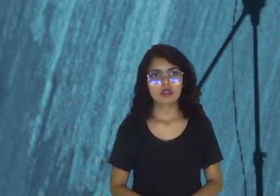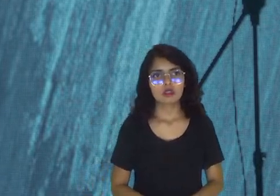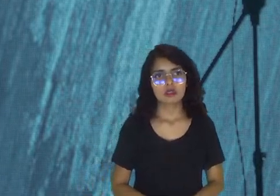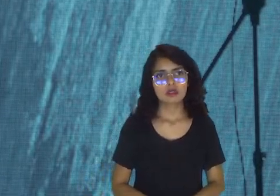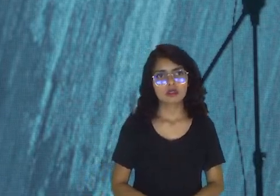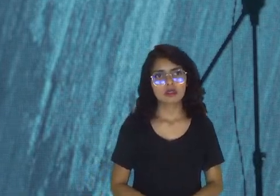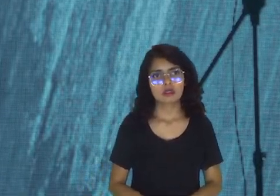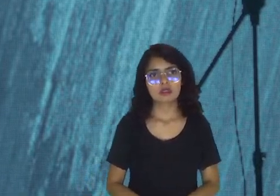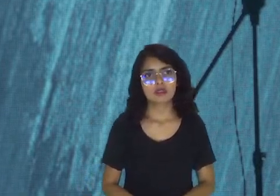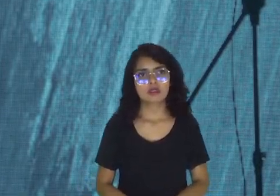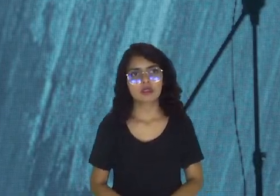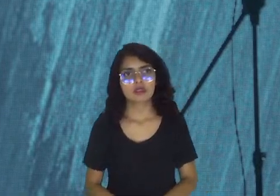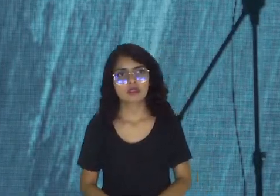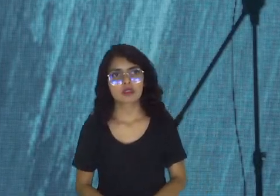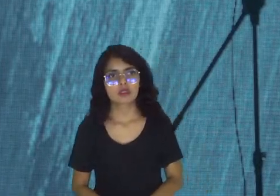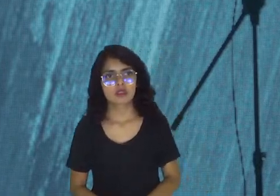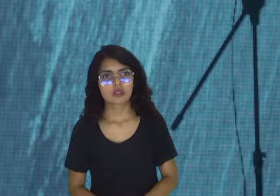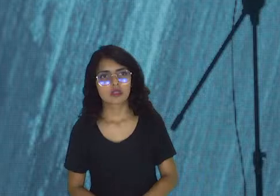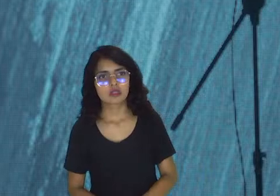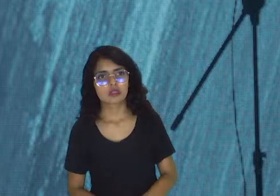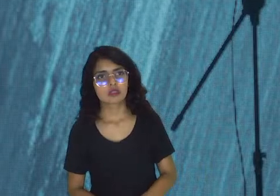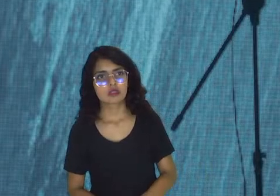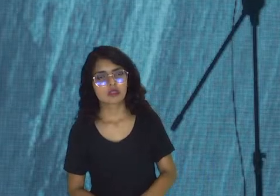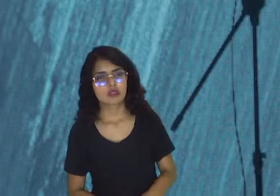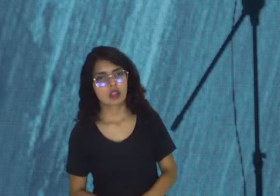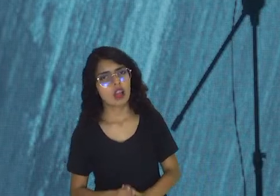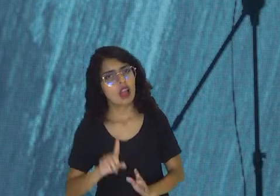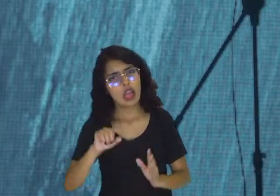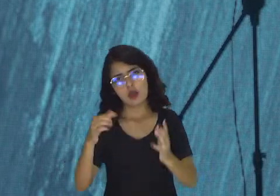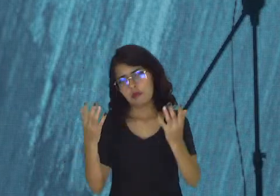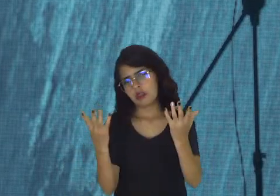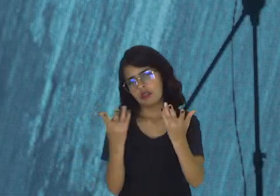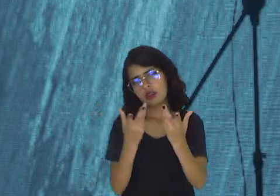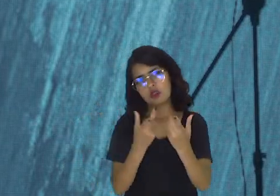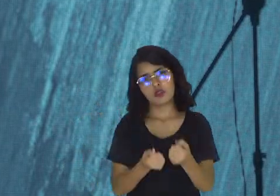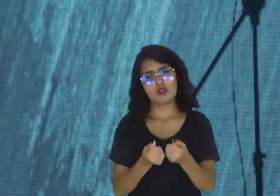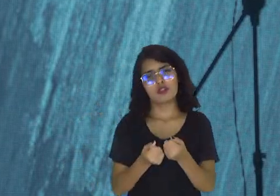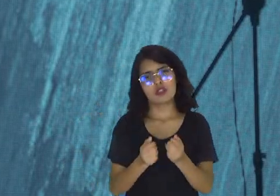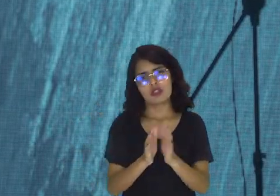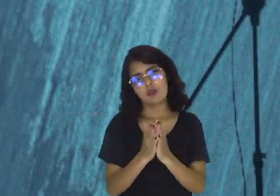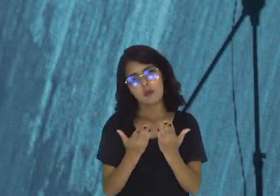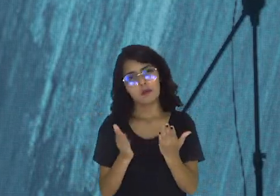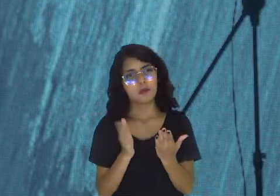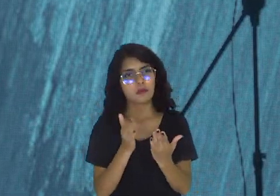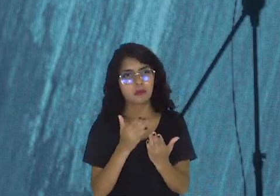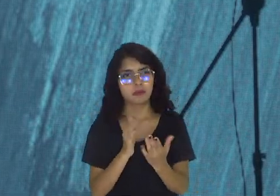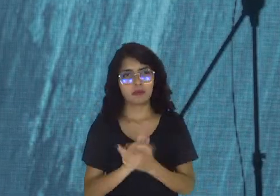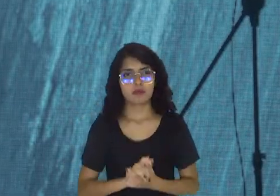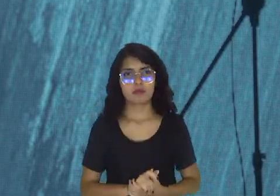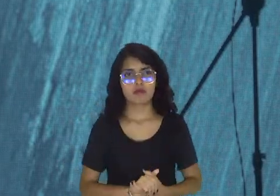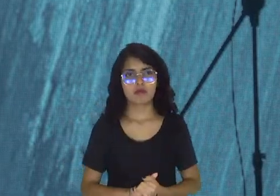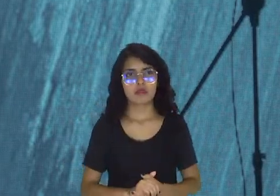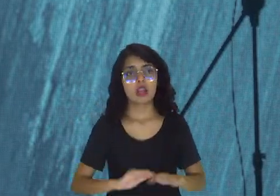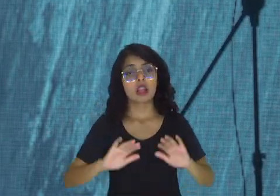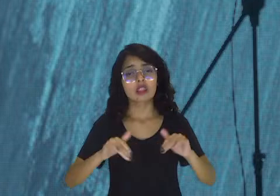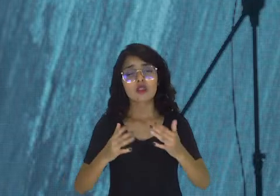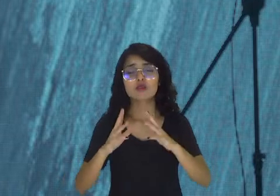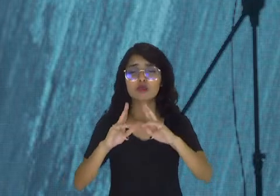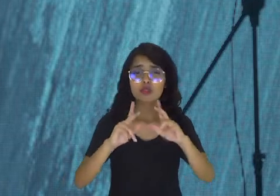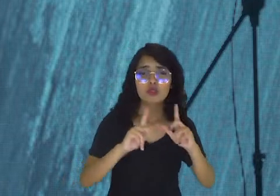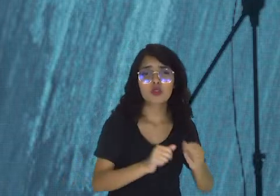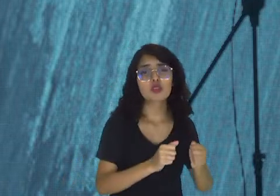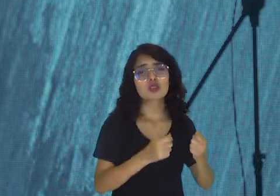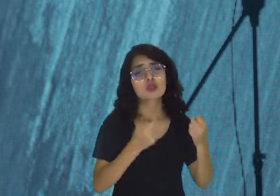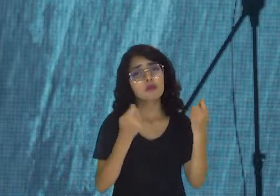É muito assim, muito extraordinário este livro. Eu quero desafiar você,